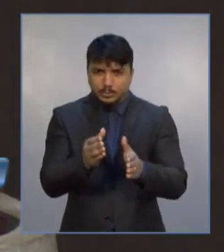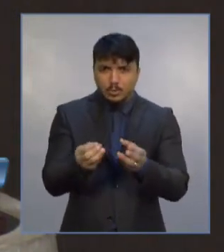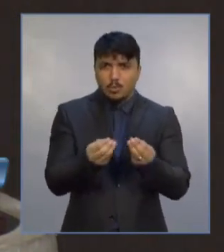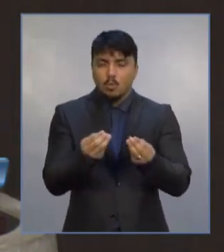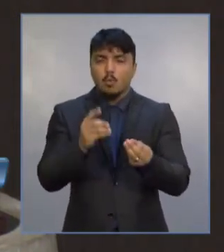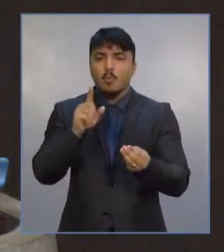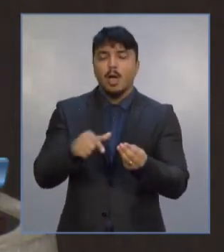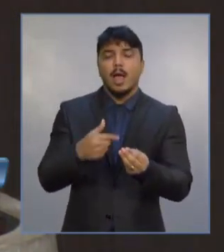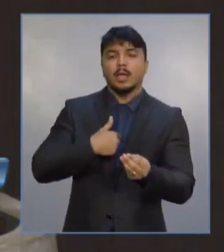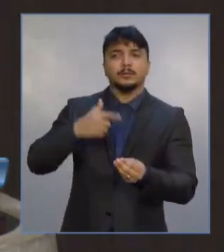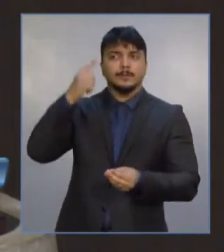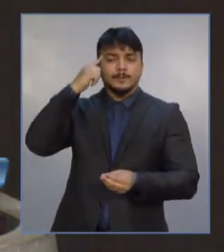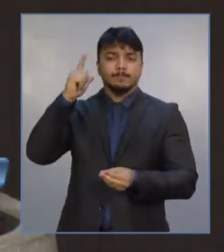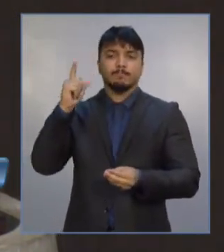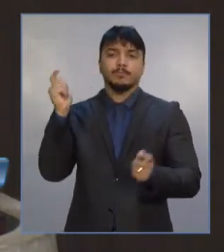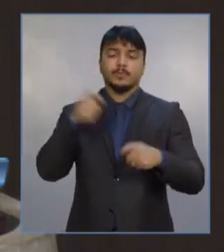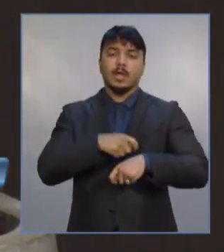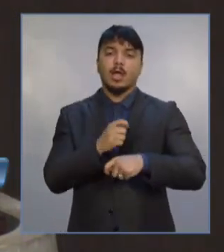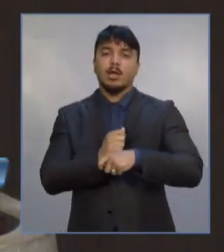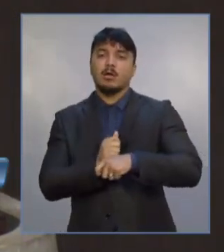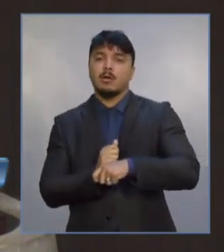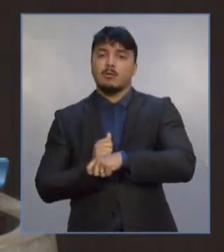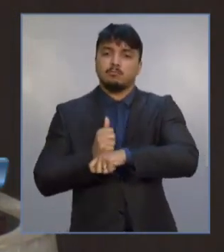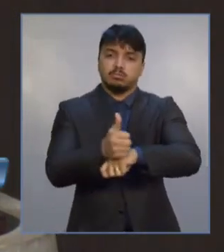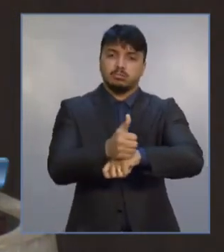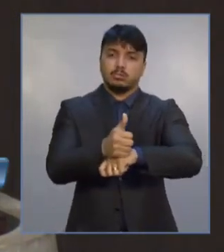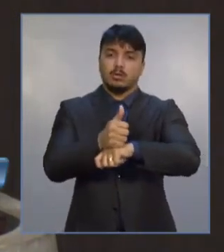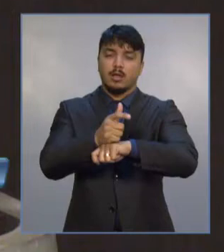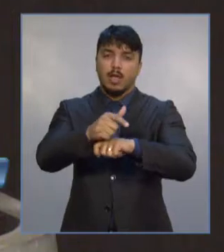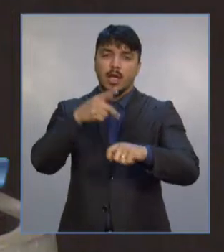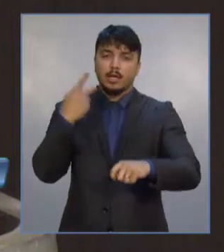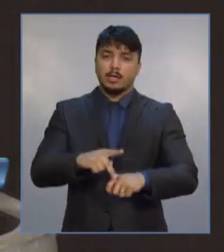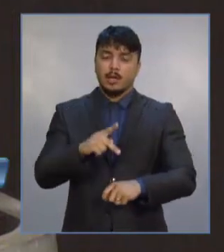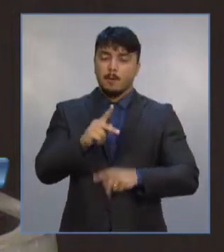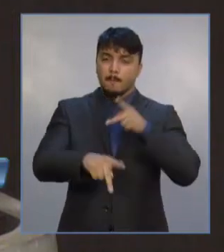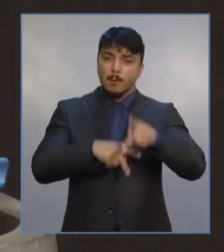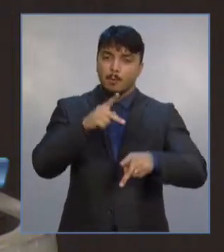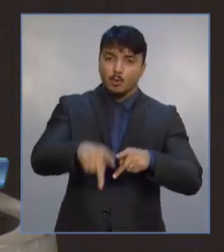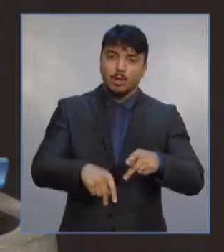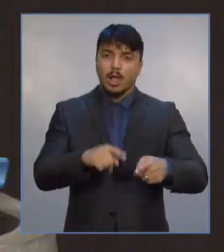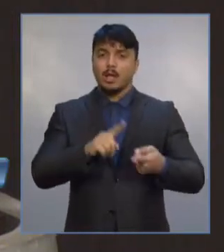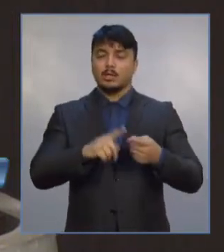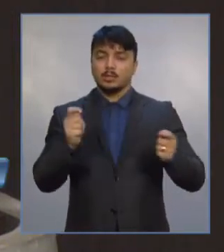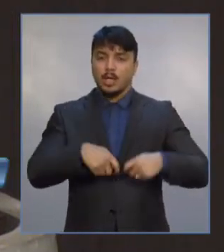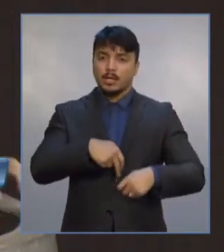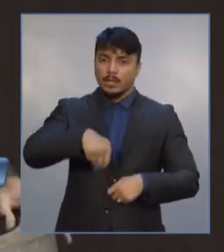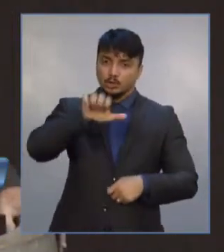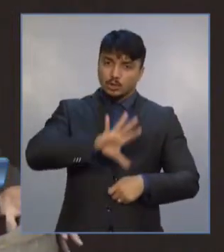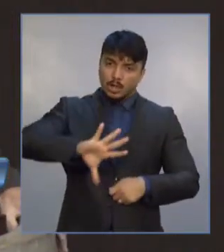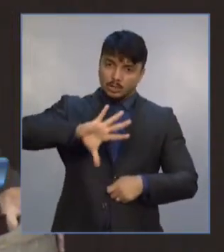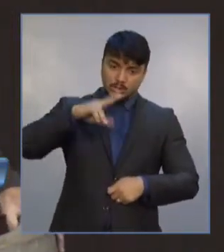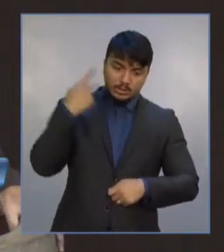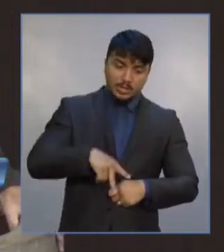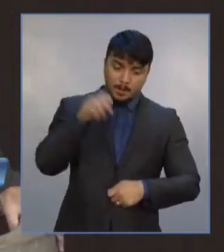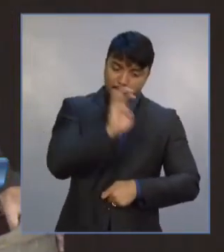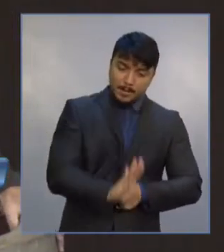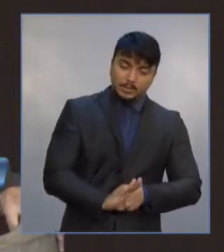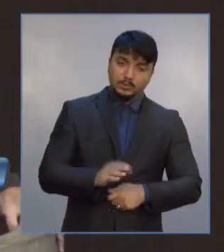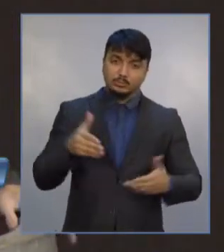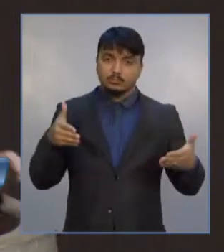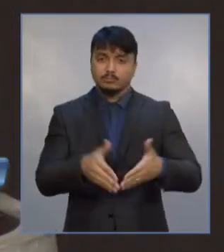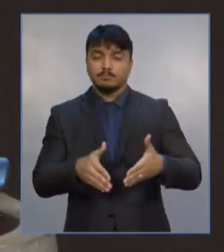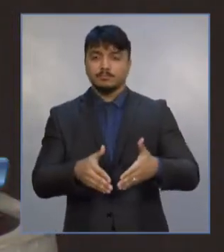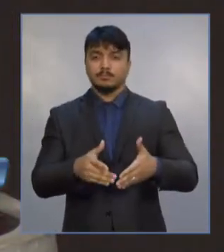poderia assumir uma agenda de soberania popular, uma agenda nacionalista. As